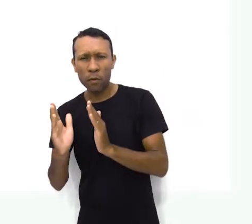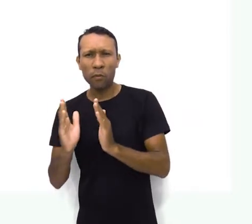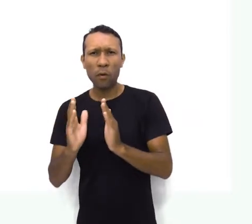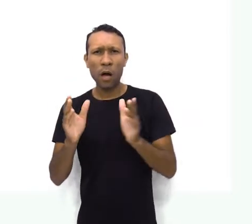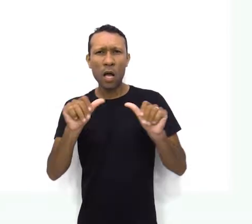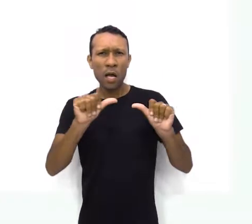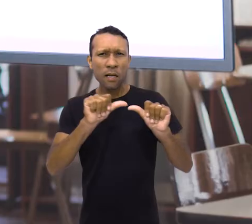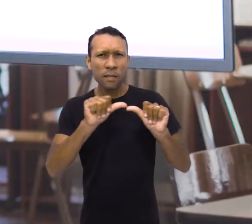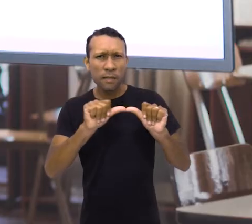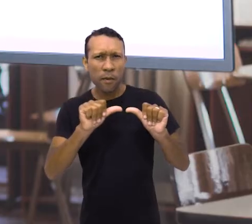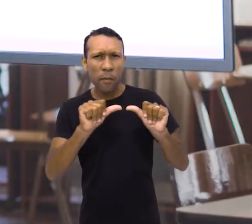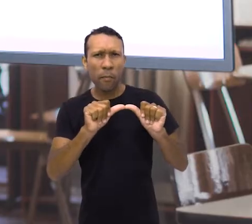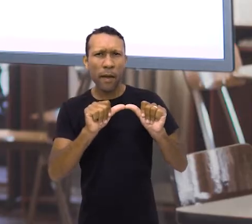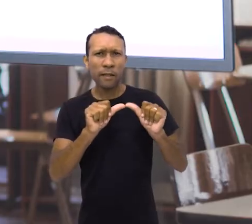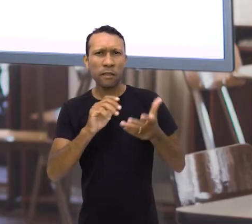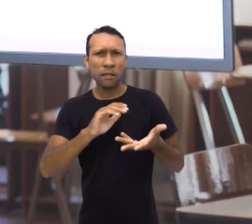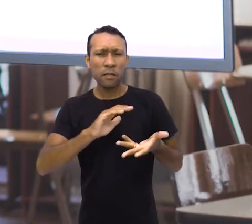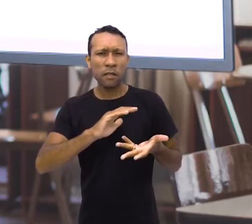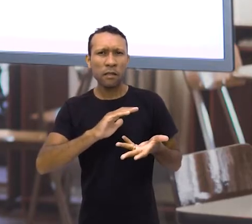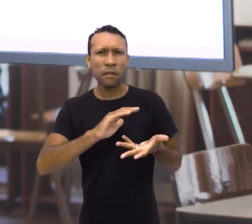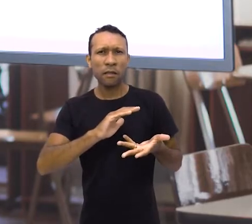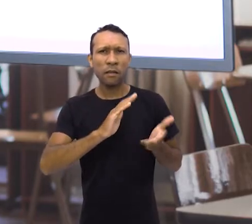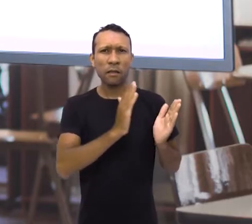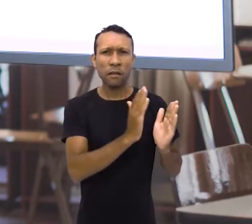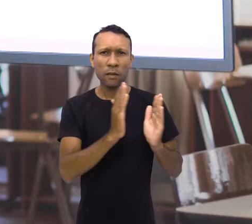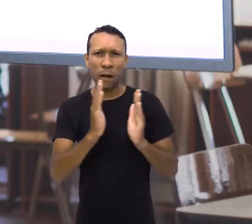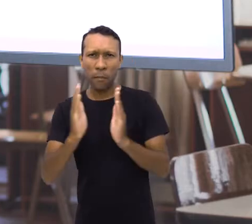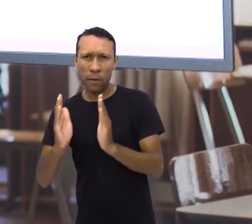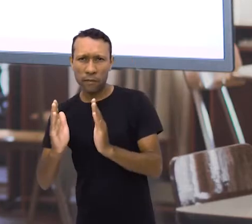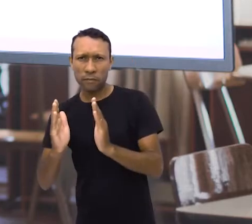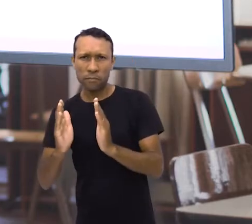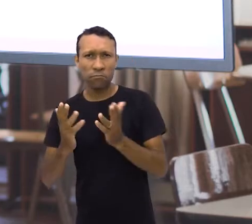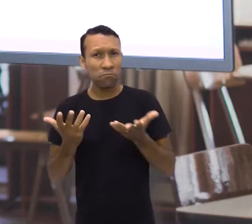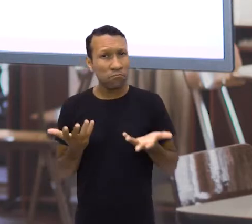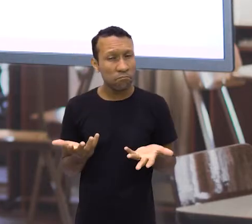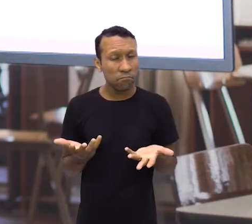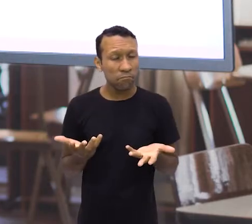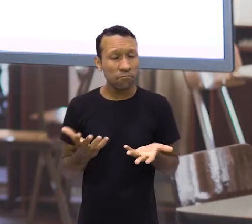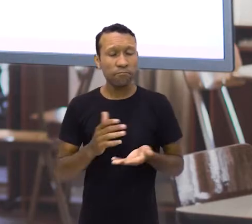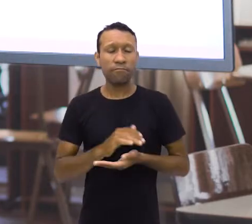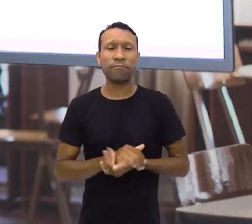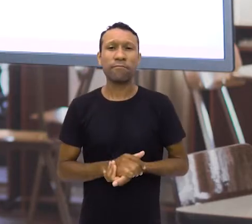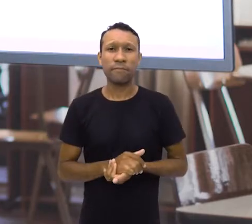por translação. Em todas as figuras houve um deslocamento da imagem?